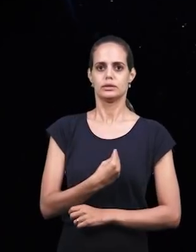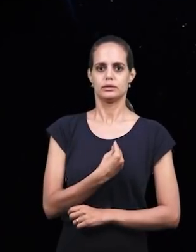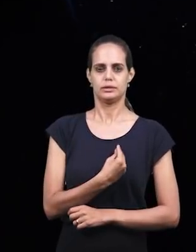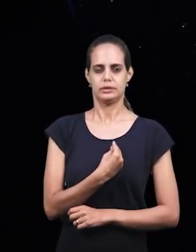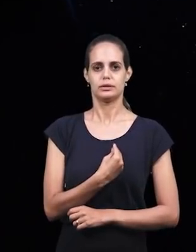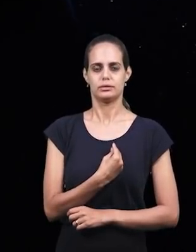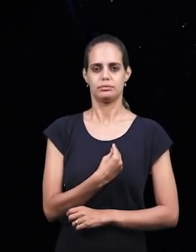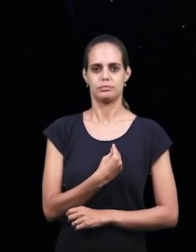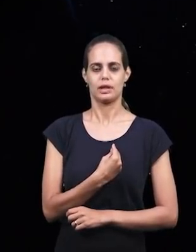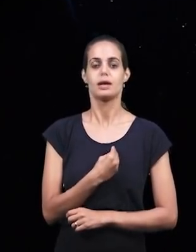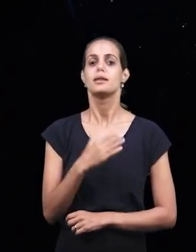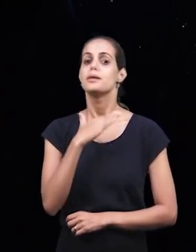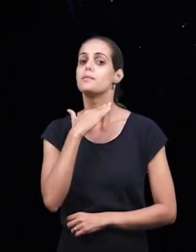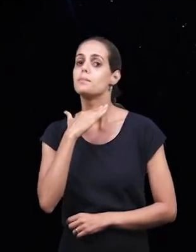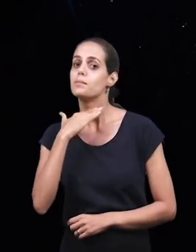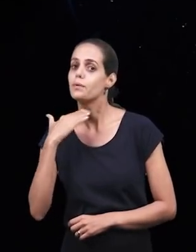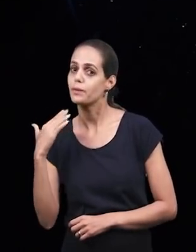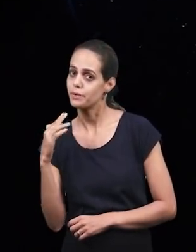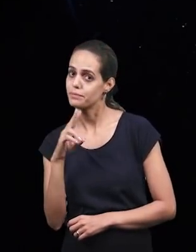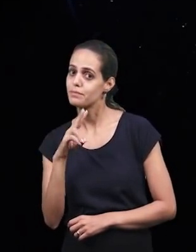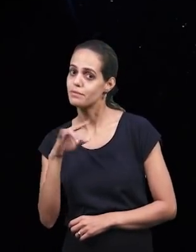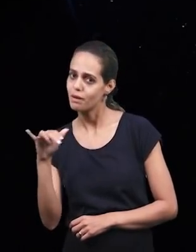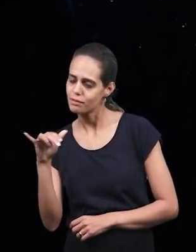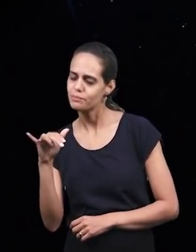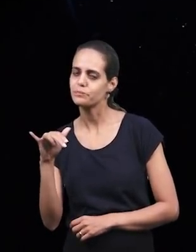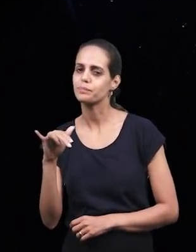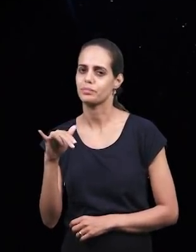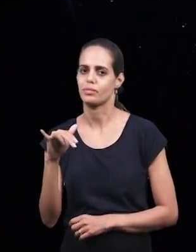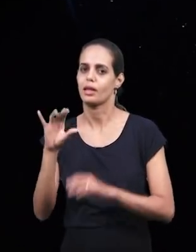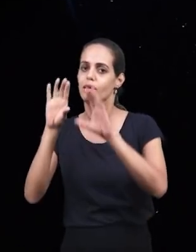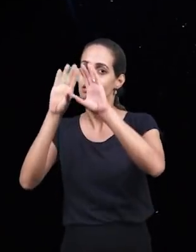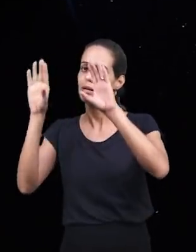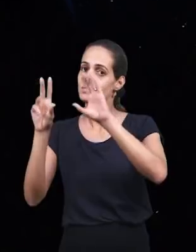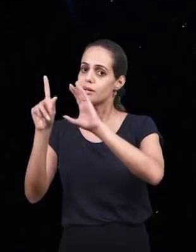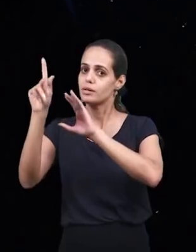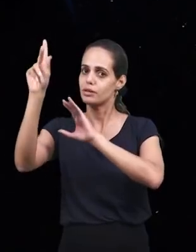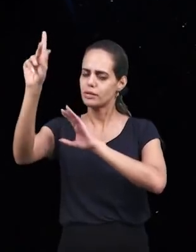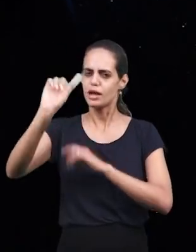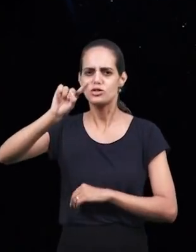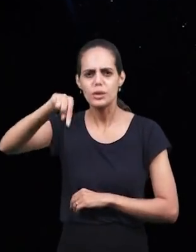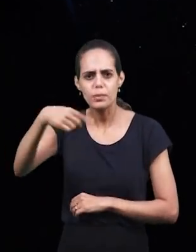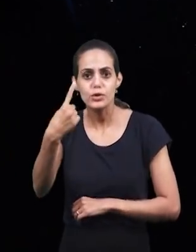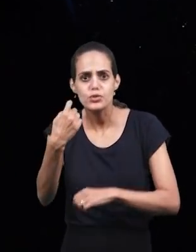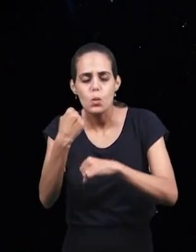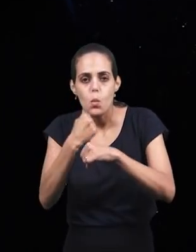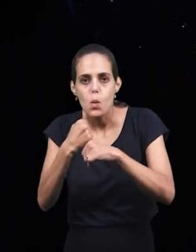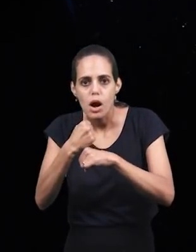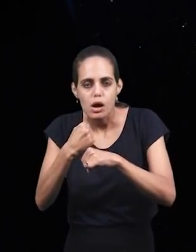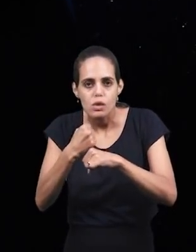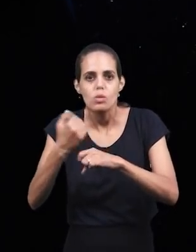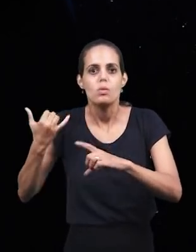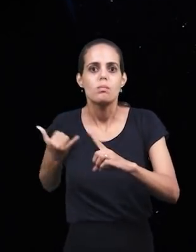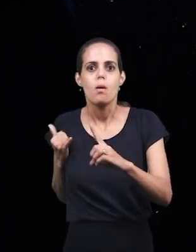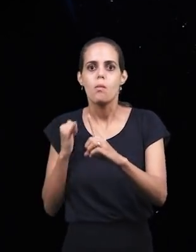sua partida para a eternidade. Um ano após a revelação, a profecia se cumpriu,